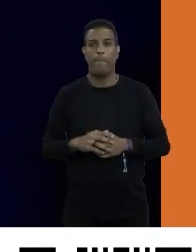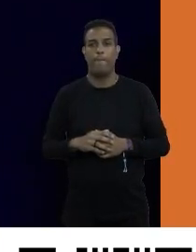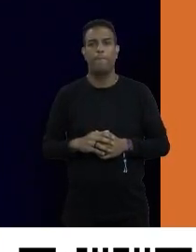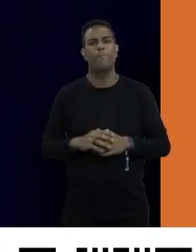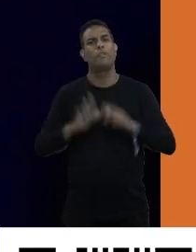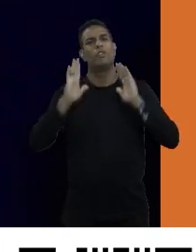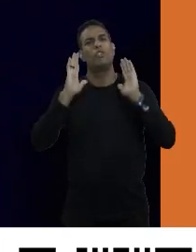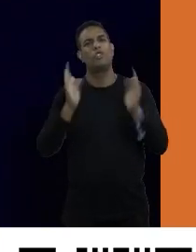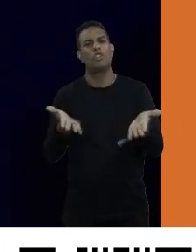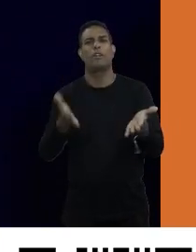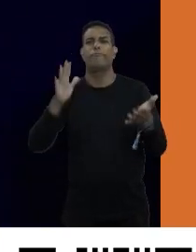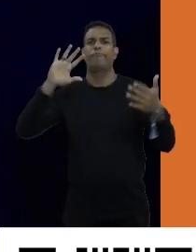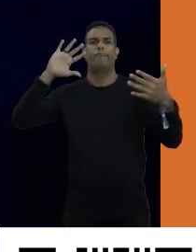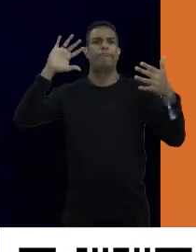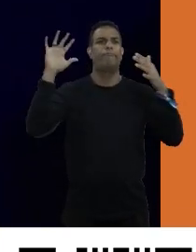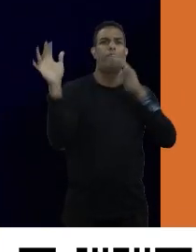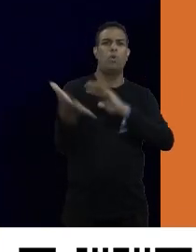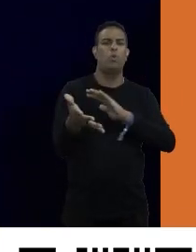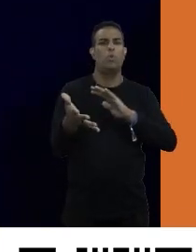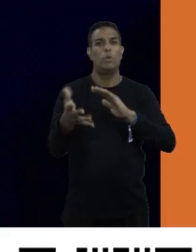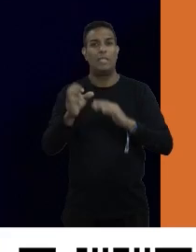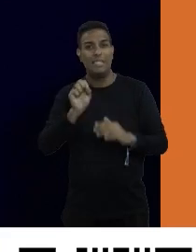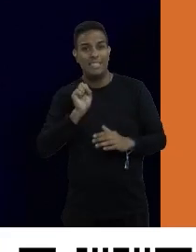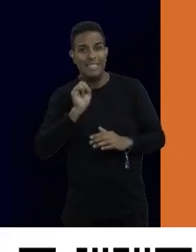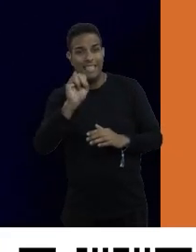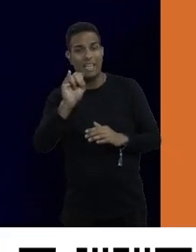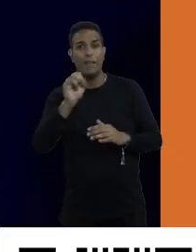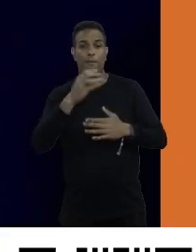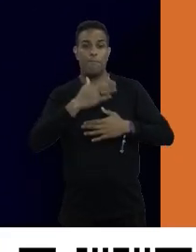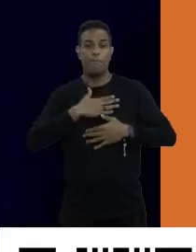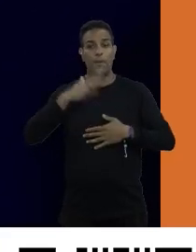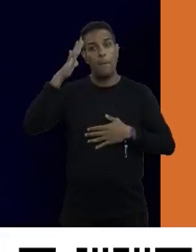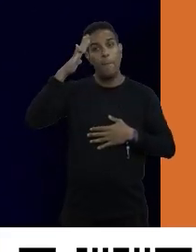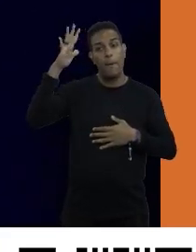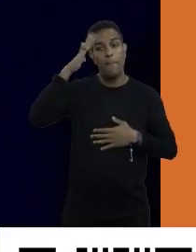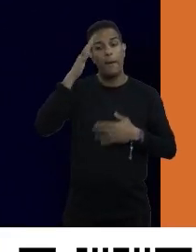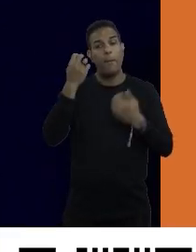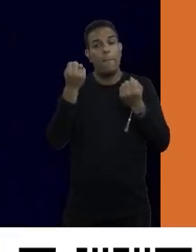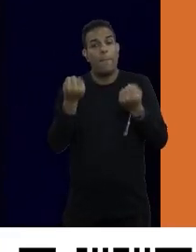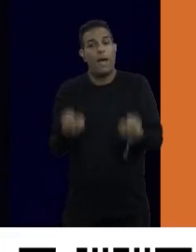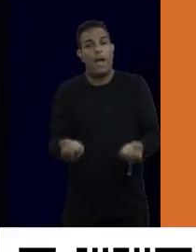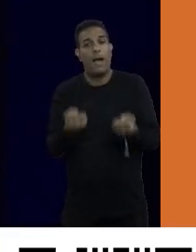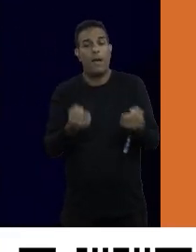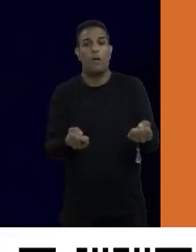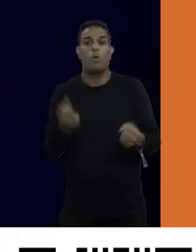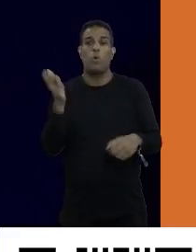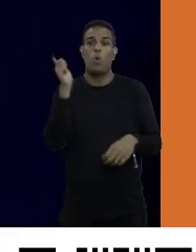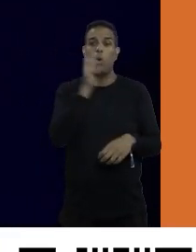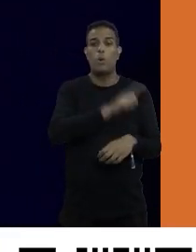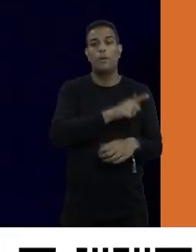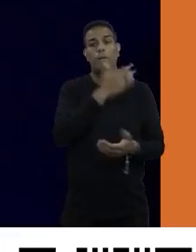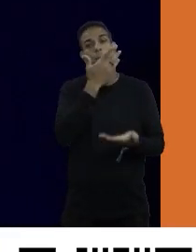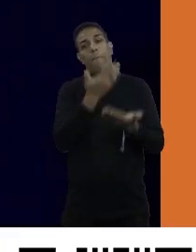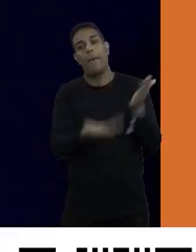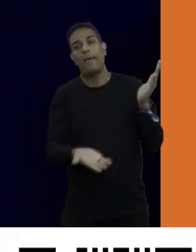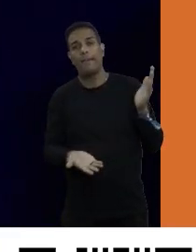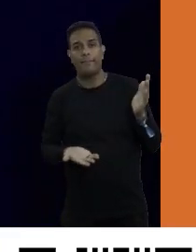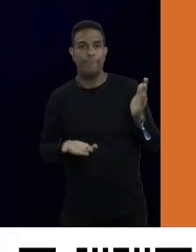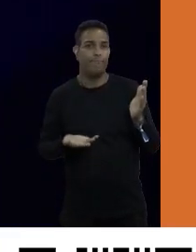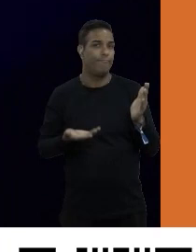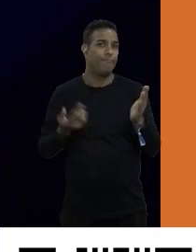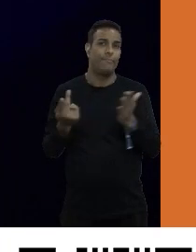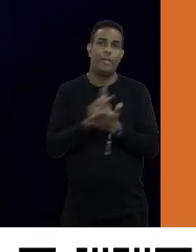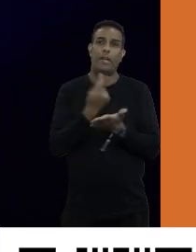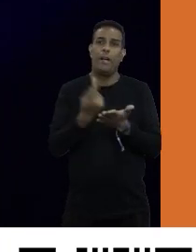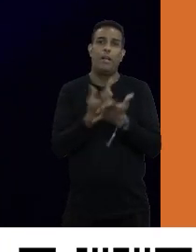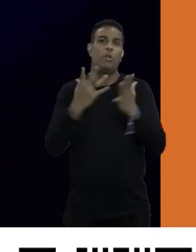fiz vários últimos arremessos. Se eu colocasse na minha cabeça o peso de ganhar ou perder, provavelmente eu teria